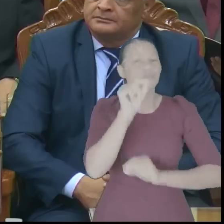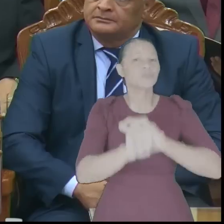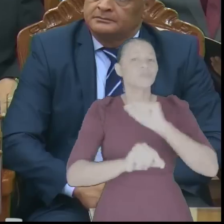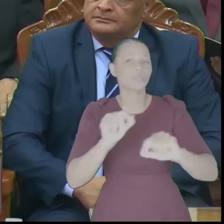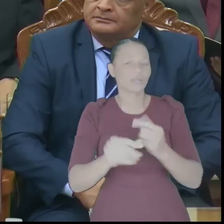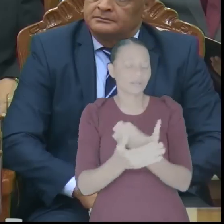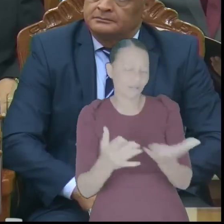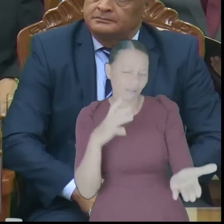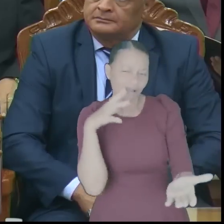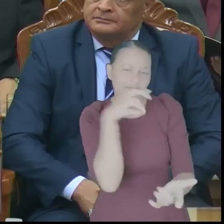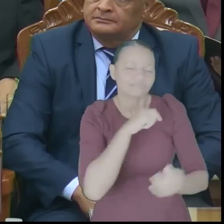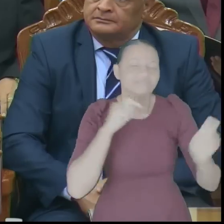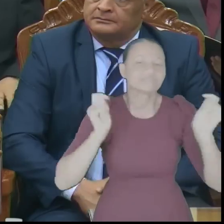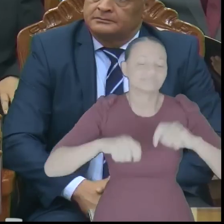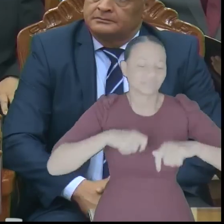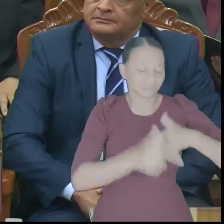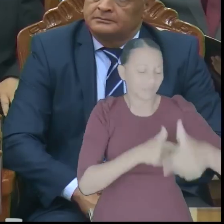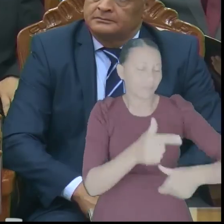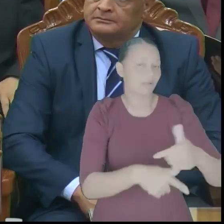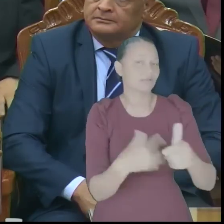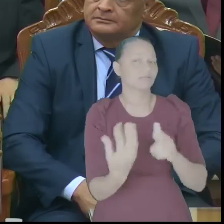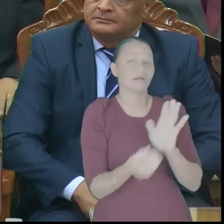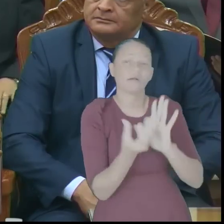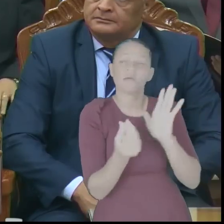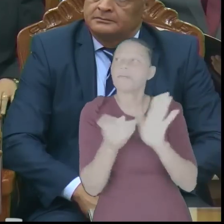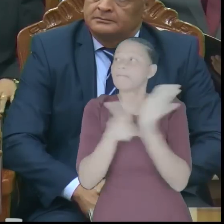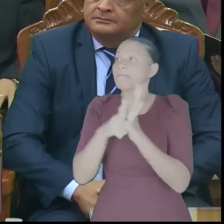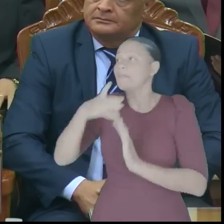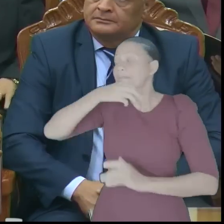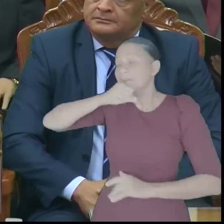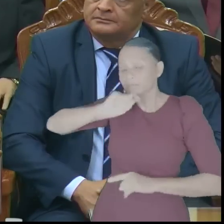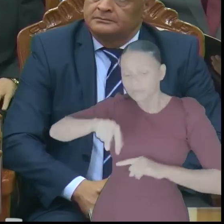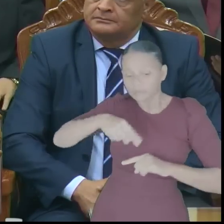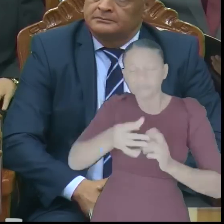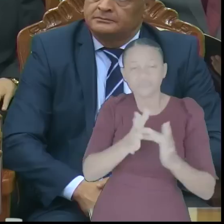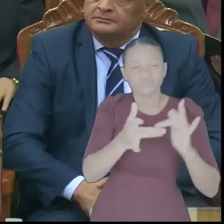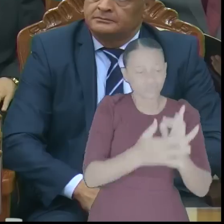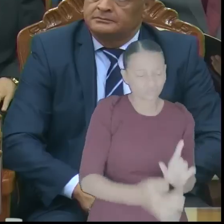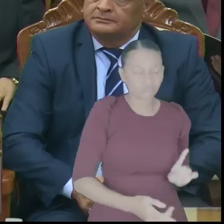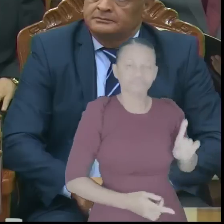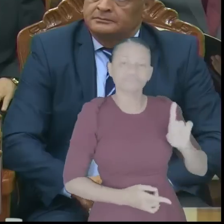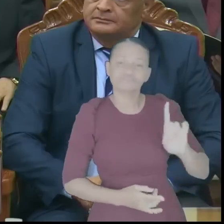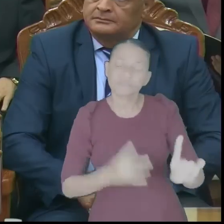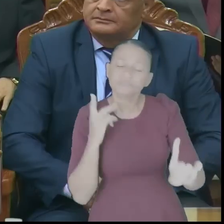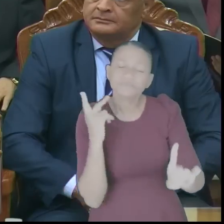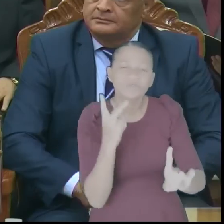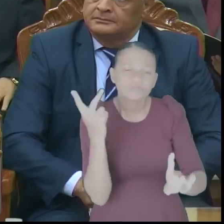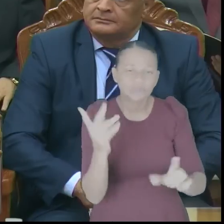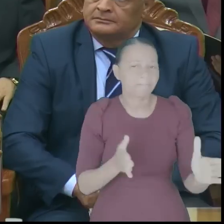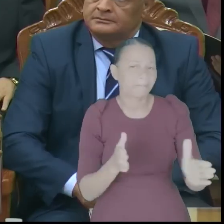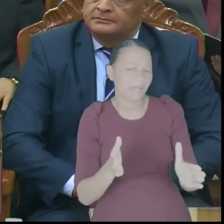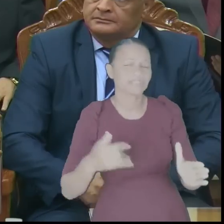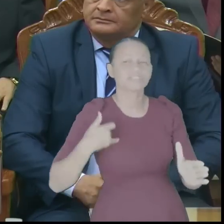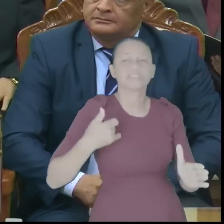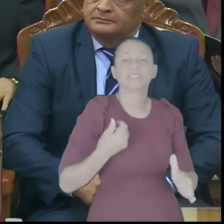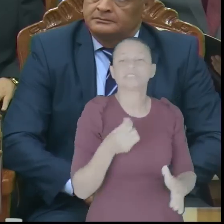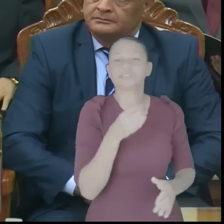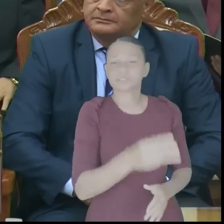logo, ele está fazendo a obra do Pai. Jesus depois reaparece na história aos 30 anos de idade e ele dá início ao